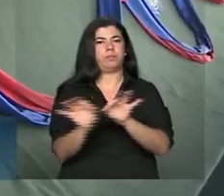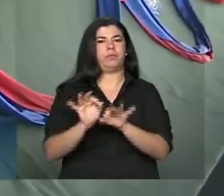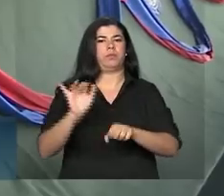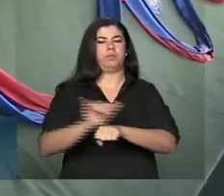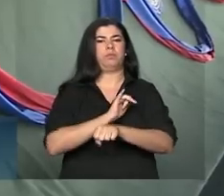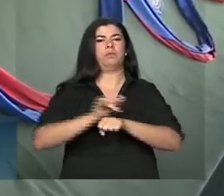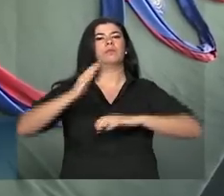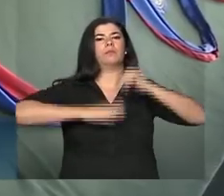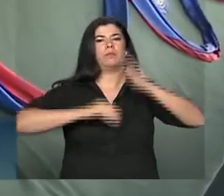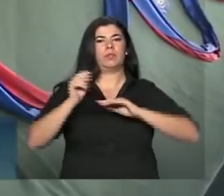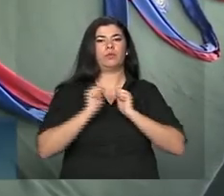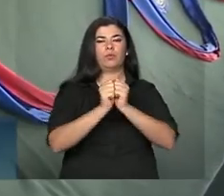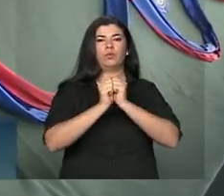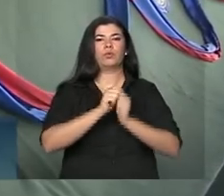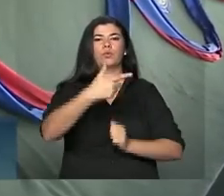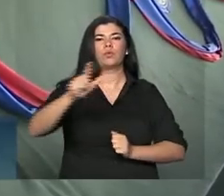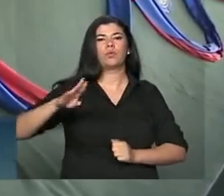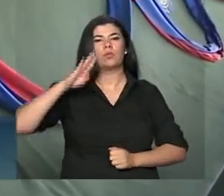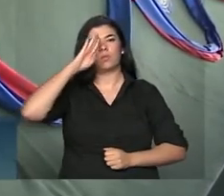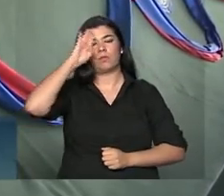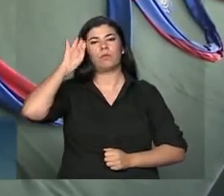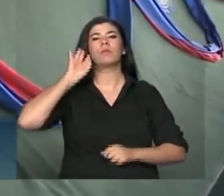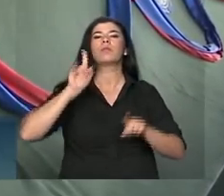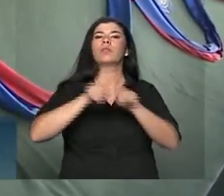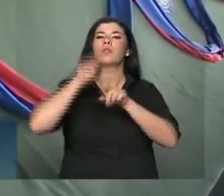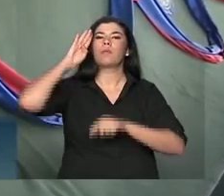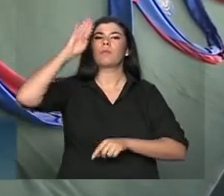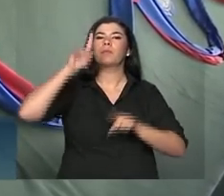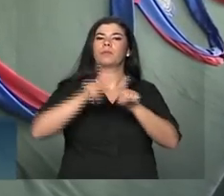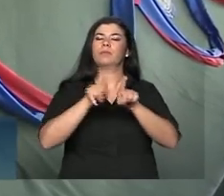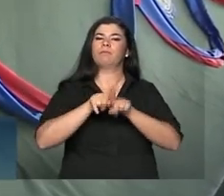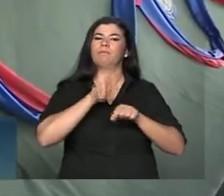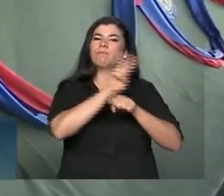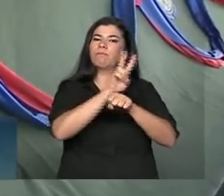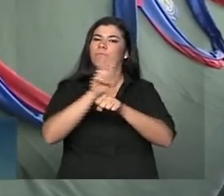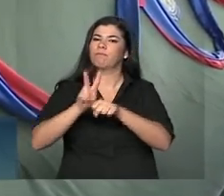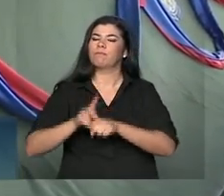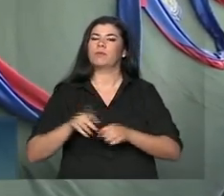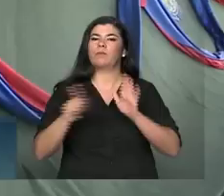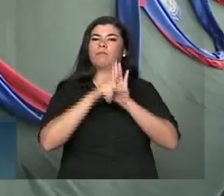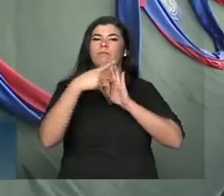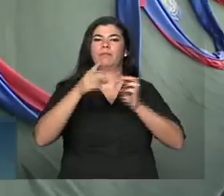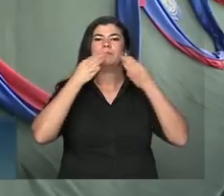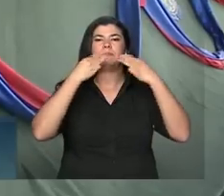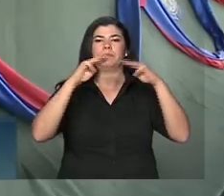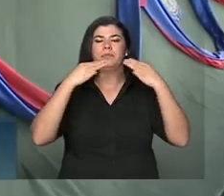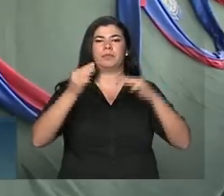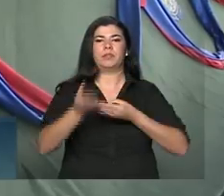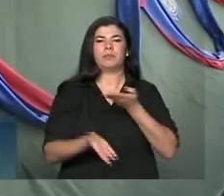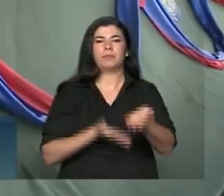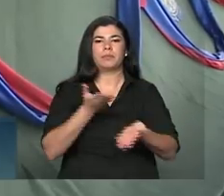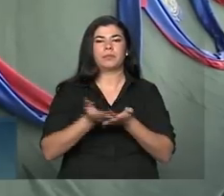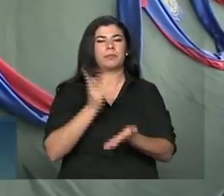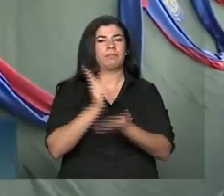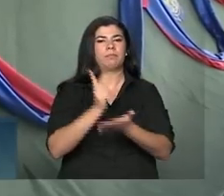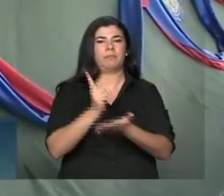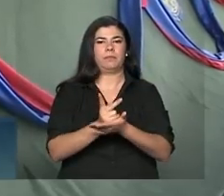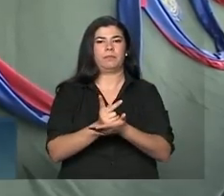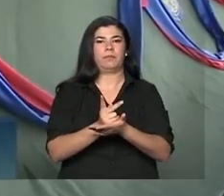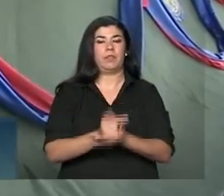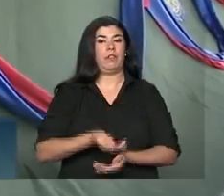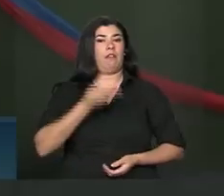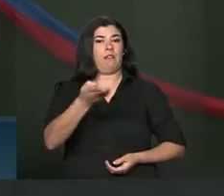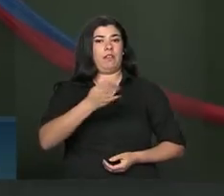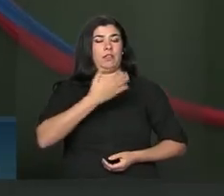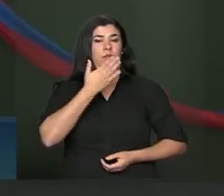interoperabilidade com as forças irmãs e mantendo a devida atenção às suas missões subsidiárias.